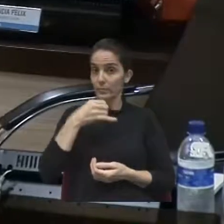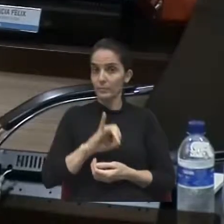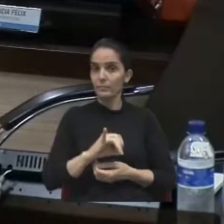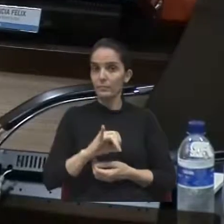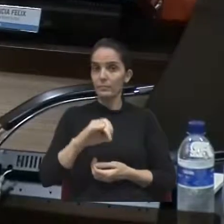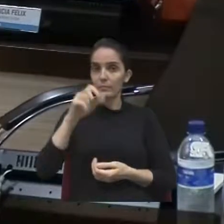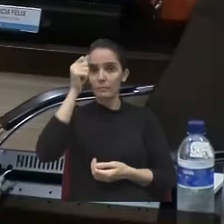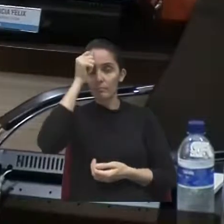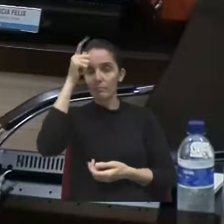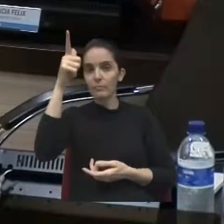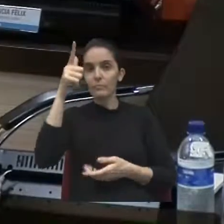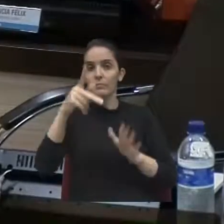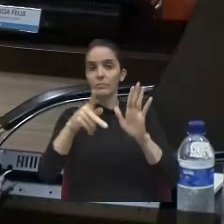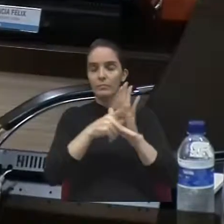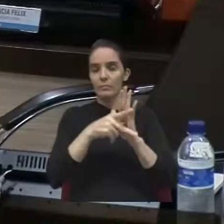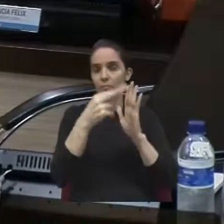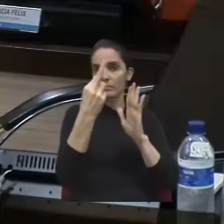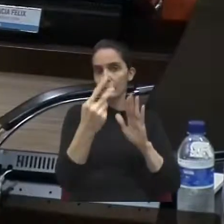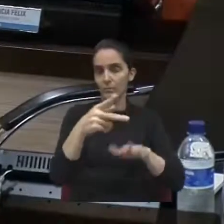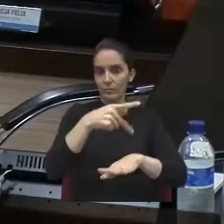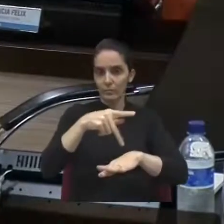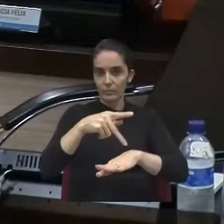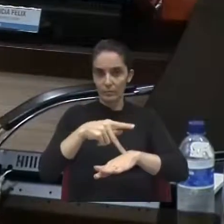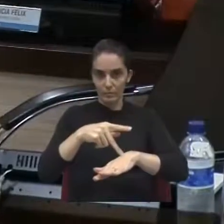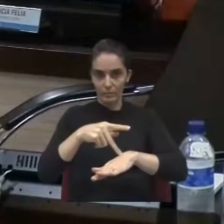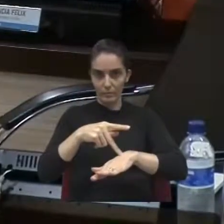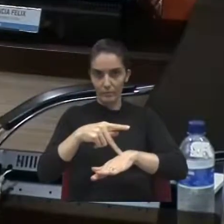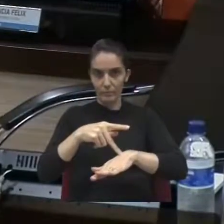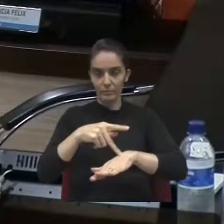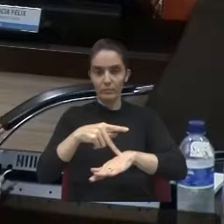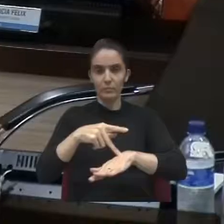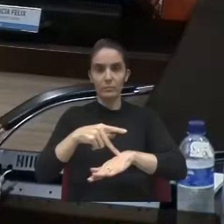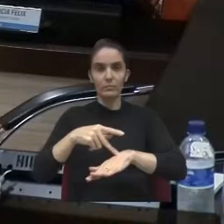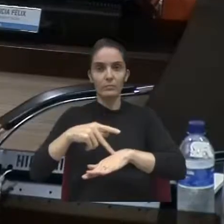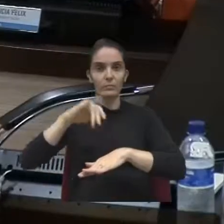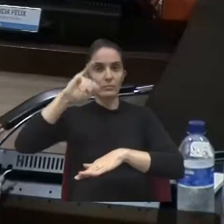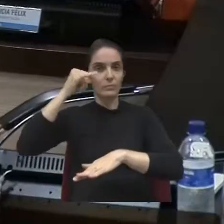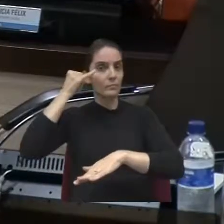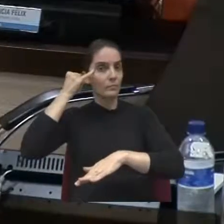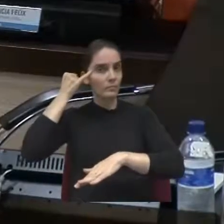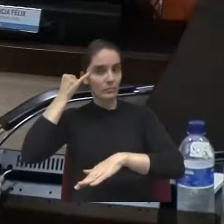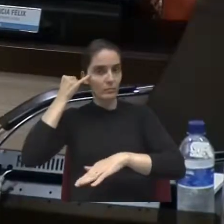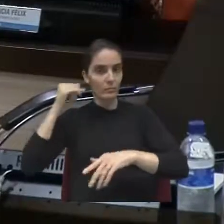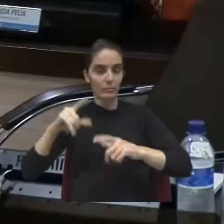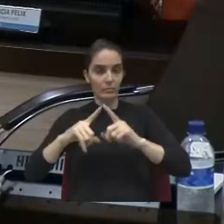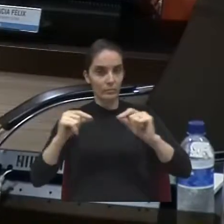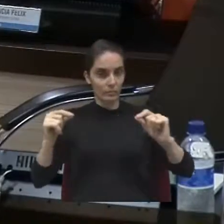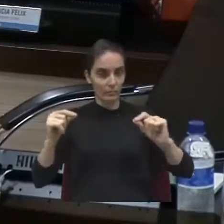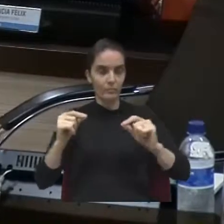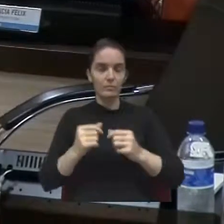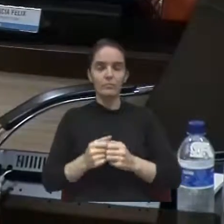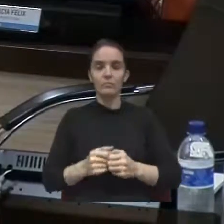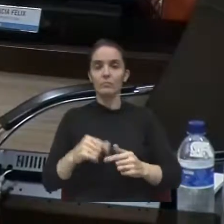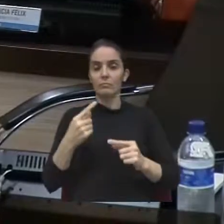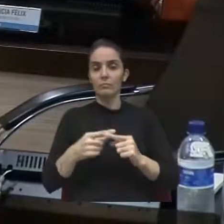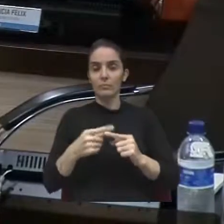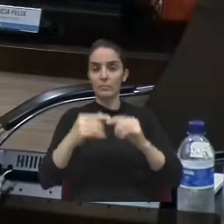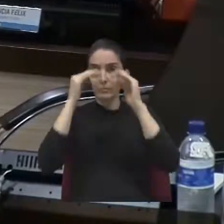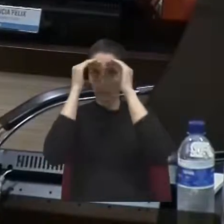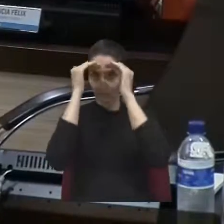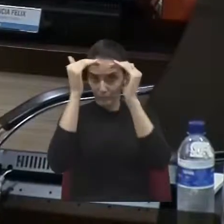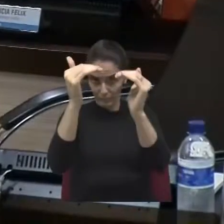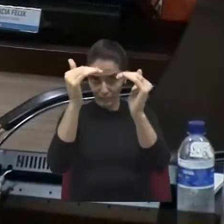por exemplo, que é um país que eu sempre me apego à referência quando o assunto é respeito ao envelhecimento,